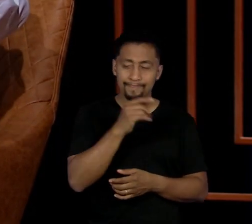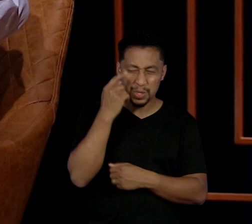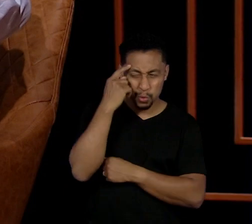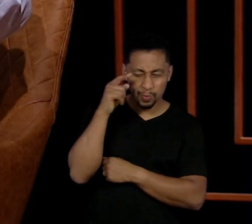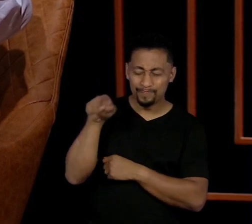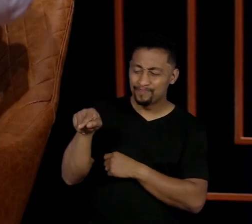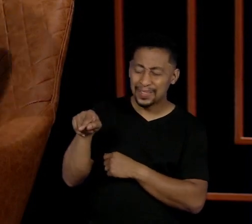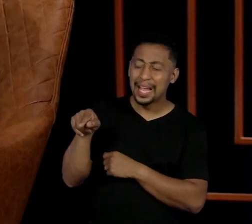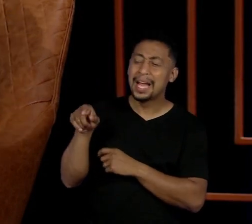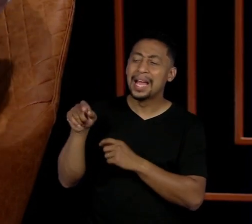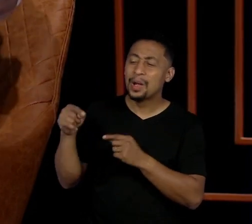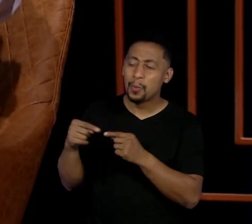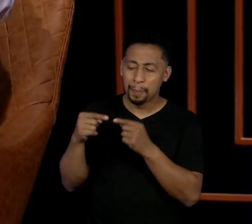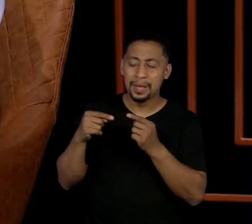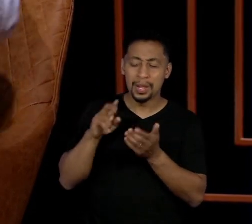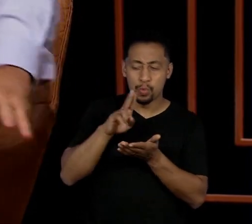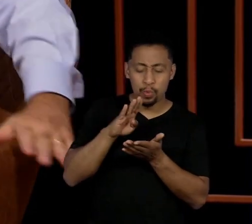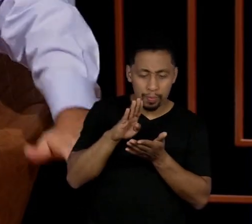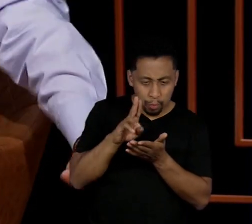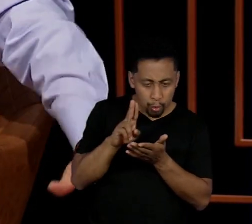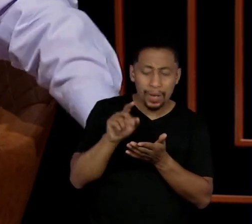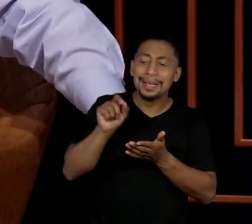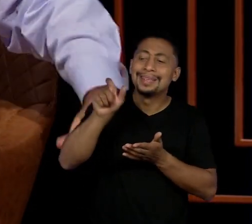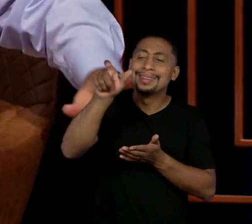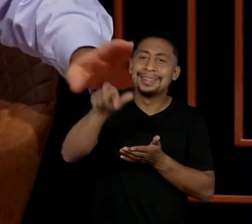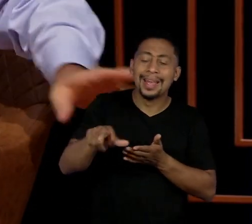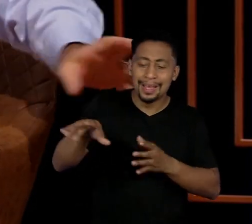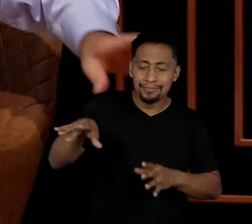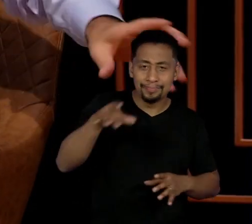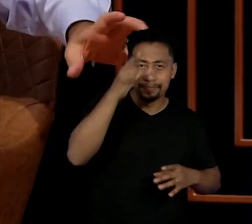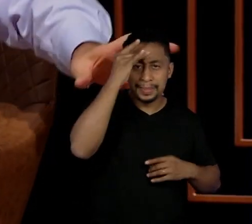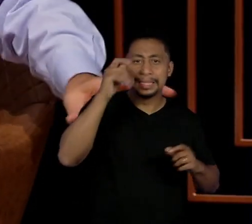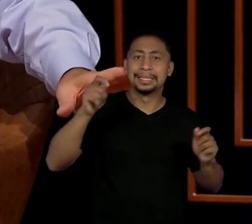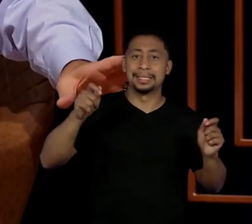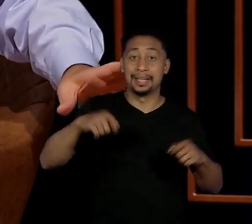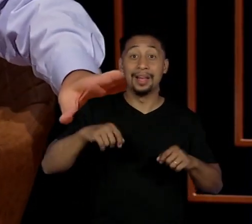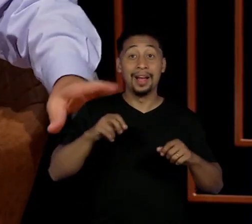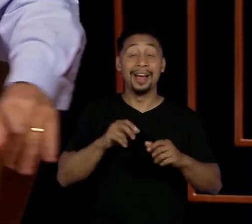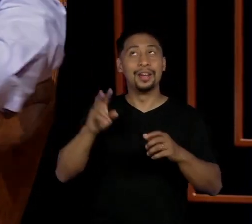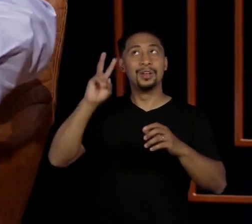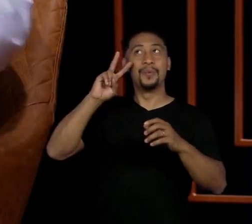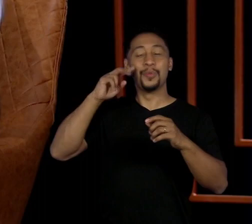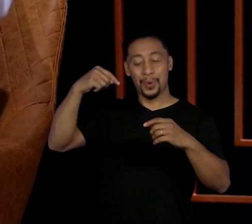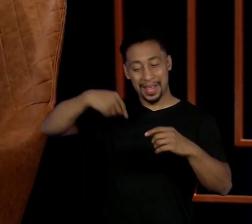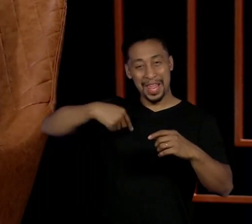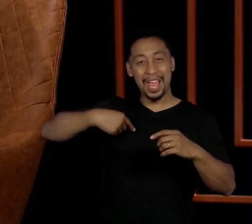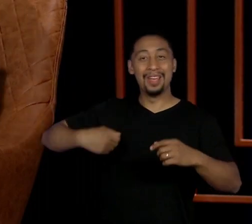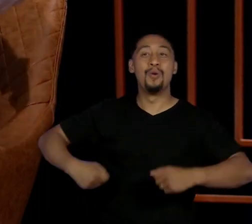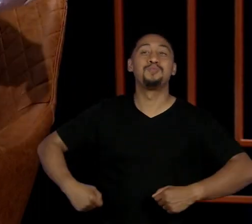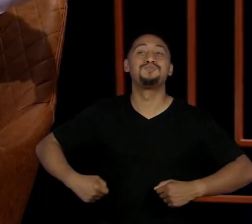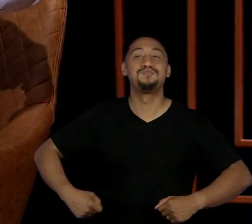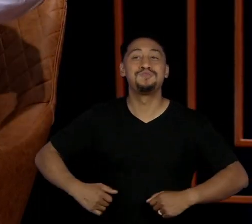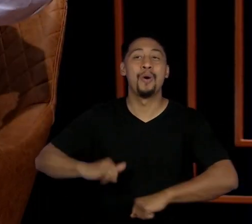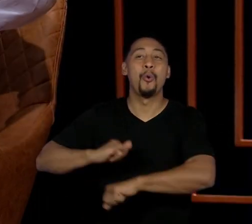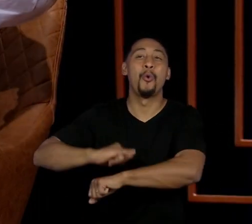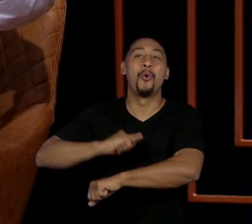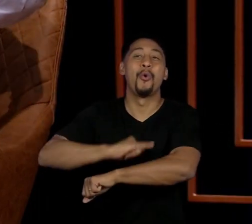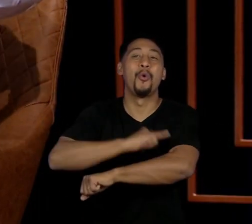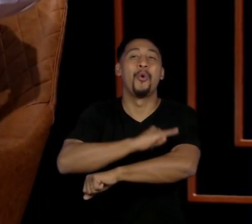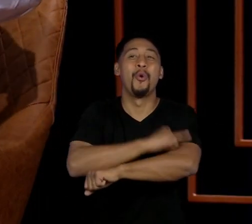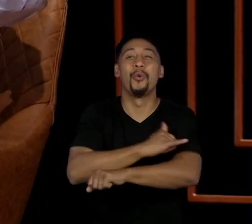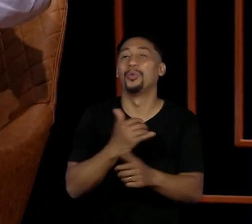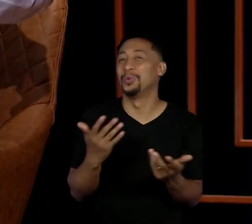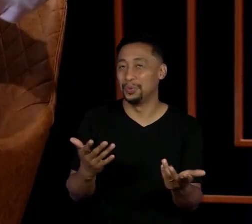Barão Vermelho, o Cazuza não me via desde aquele primo gordinho do Natal, entendeu? Essa coisa que acontece de vez em quando, a gente não vê